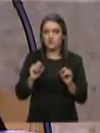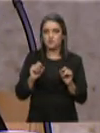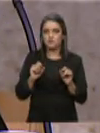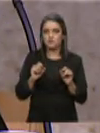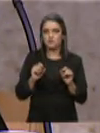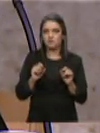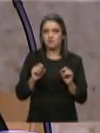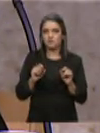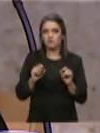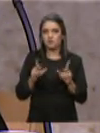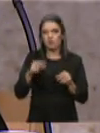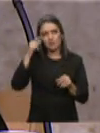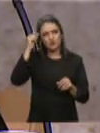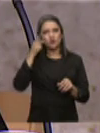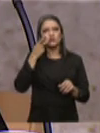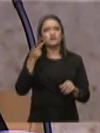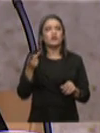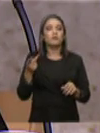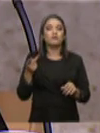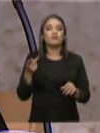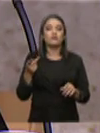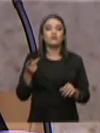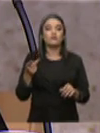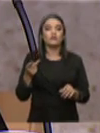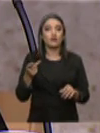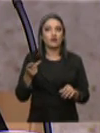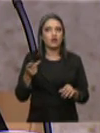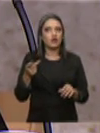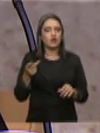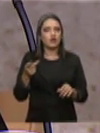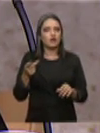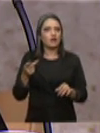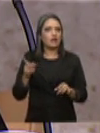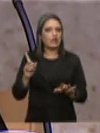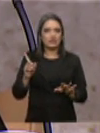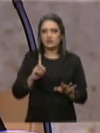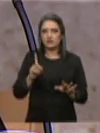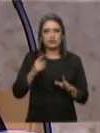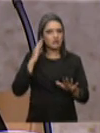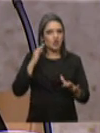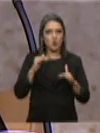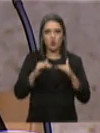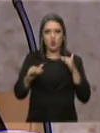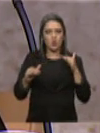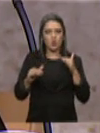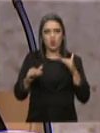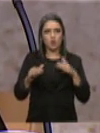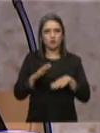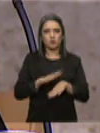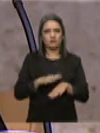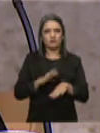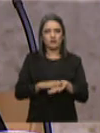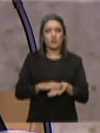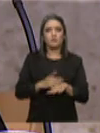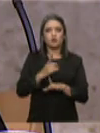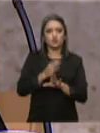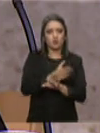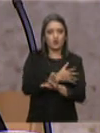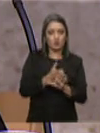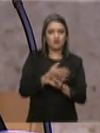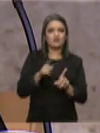Roberto. Não, eu pensei que fosse. Não observam os princípios da anterioridade e a noventena. Não, obrigado. Não, ministro